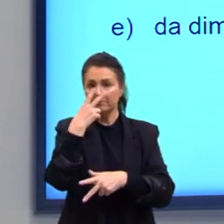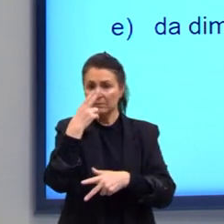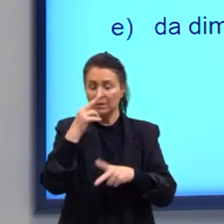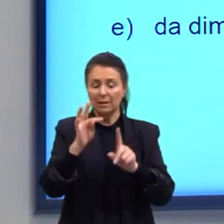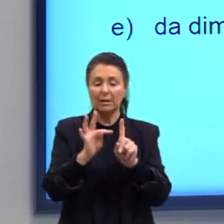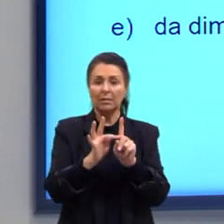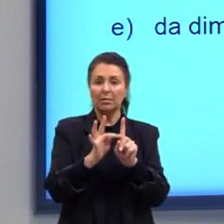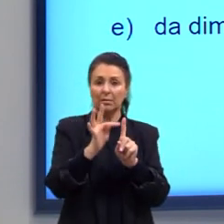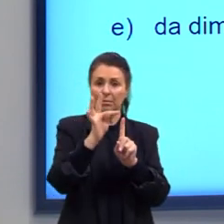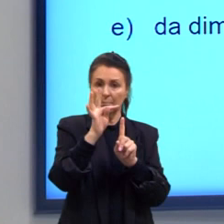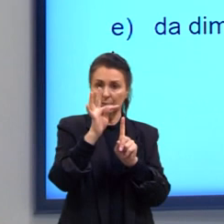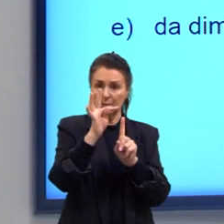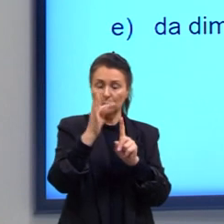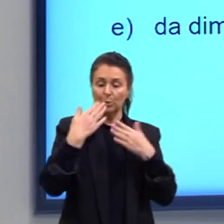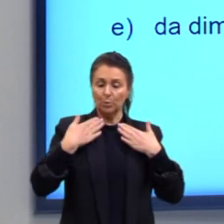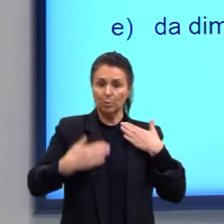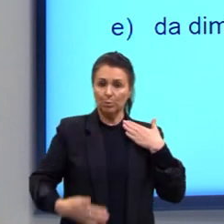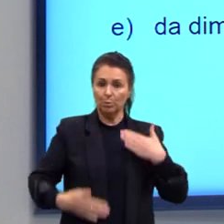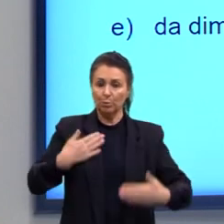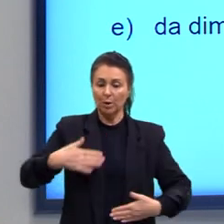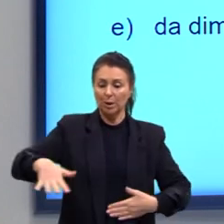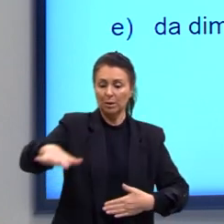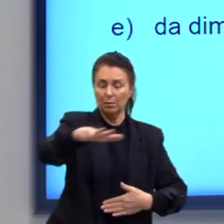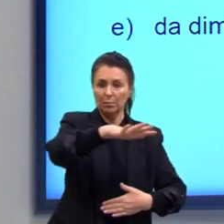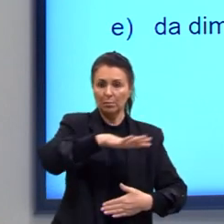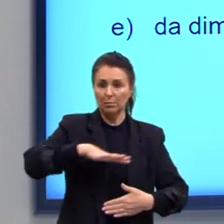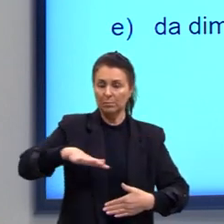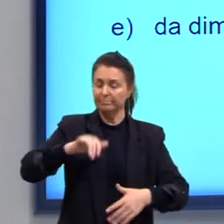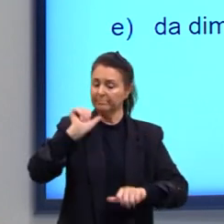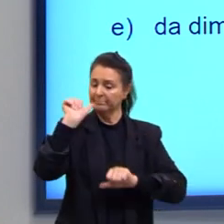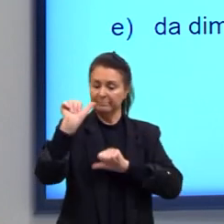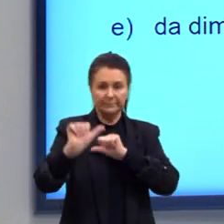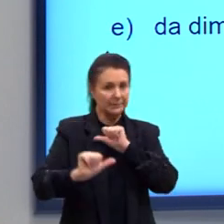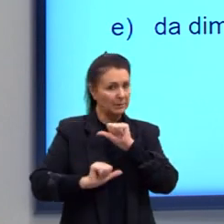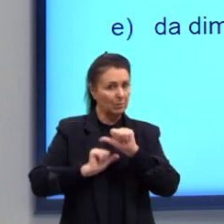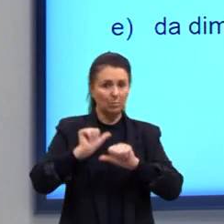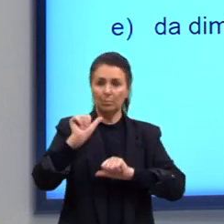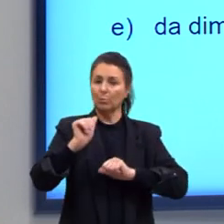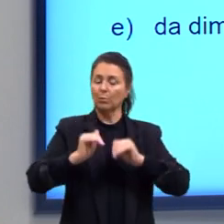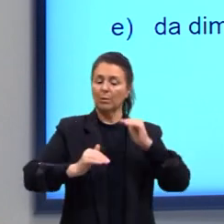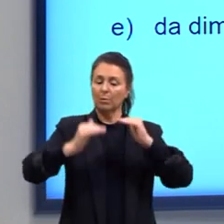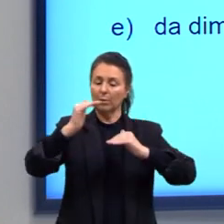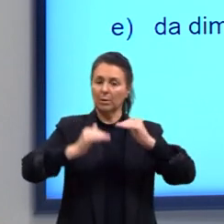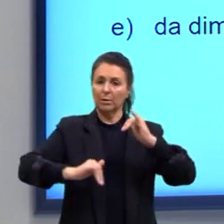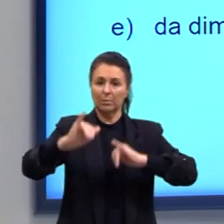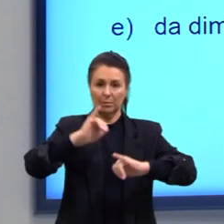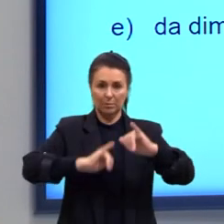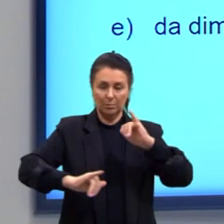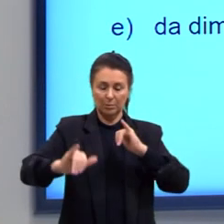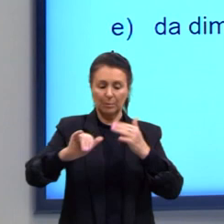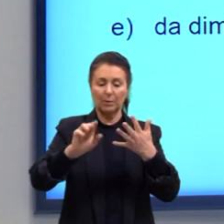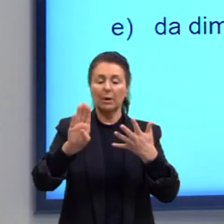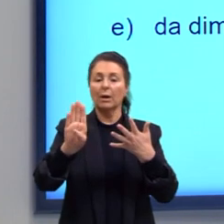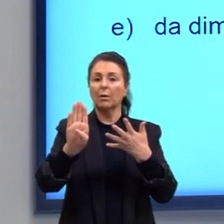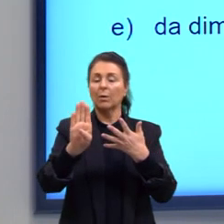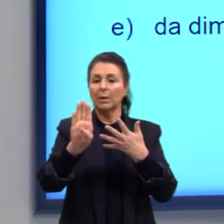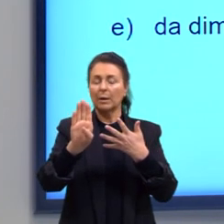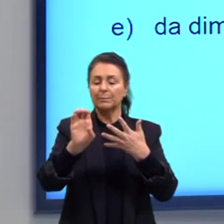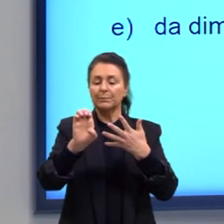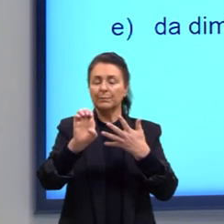que a temperatura corporal e do ambiente eles não vão afetar o equilíbrio químico neste caso agora